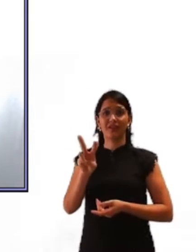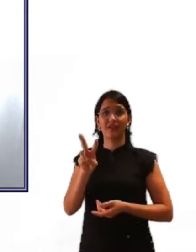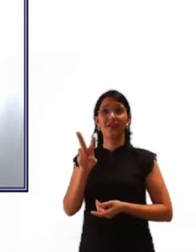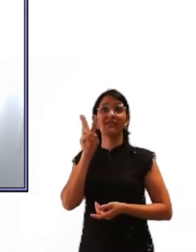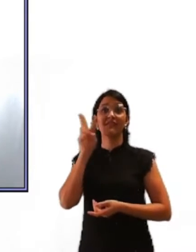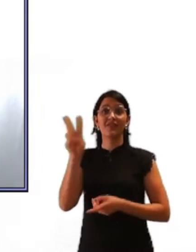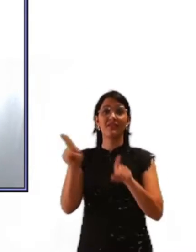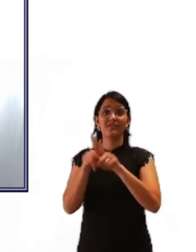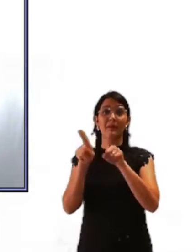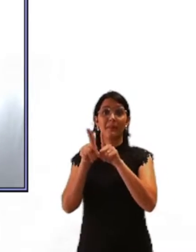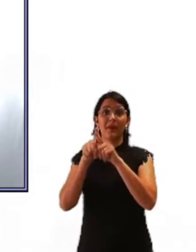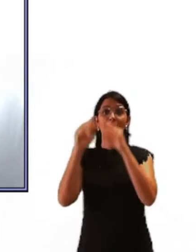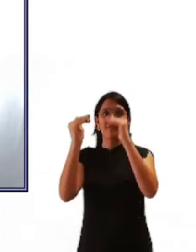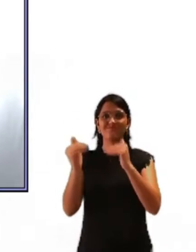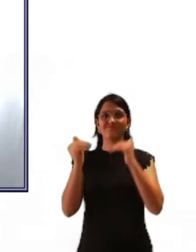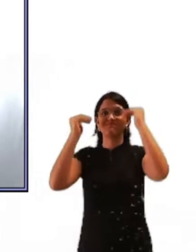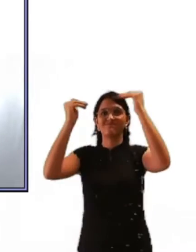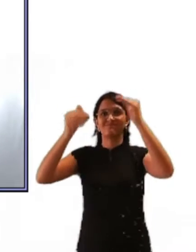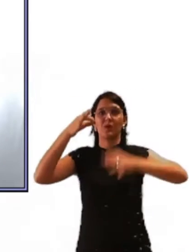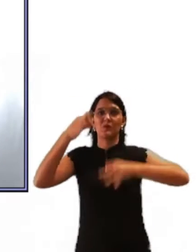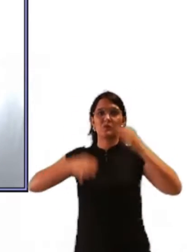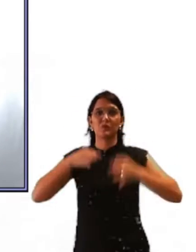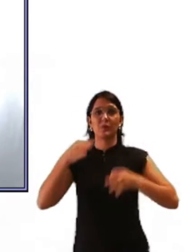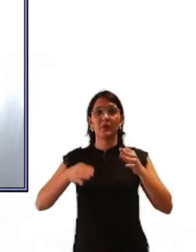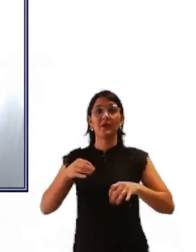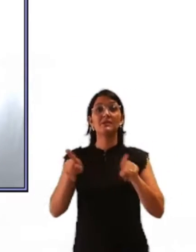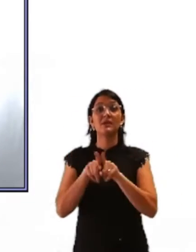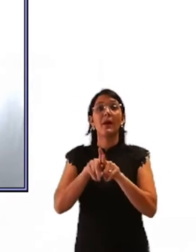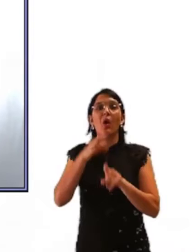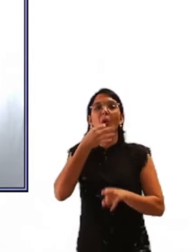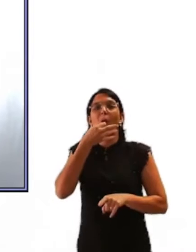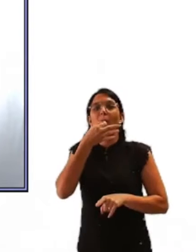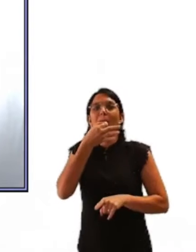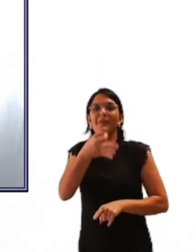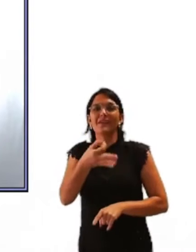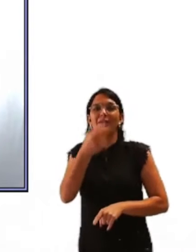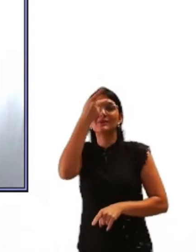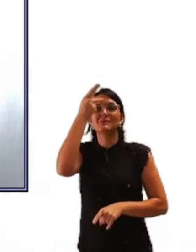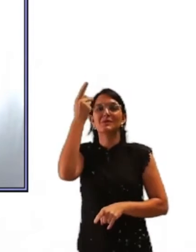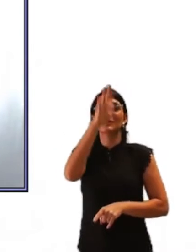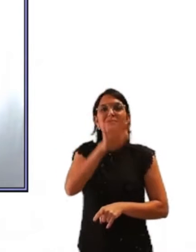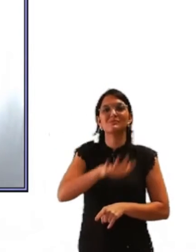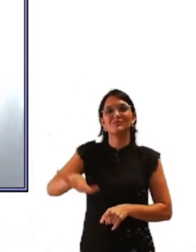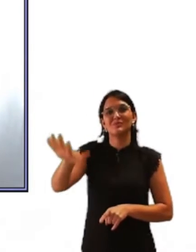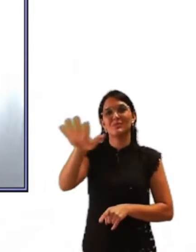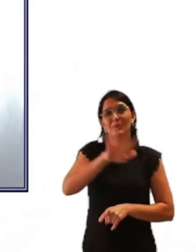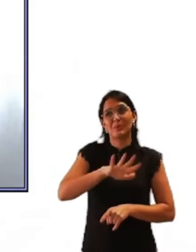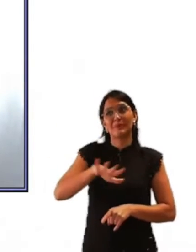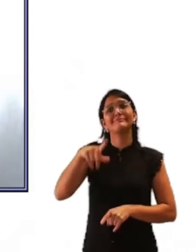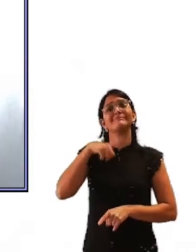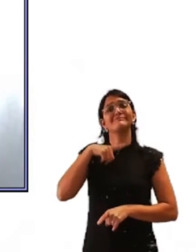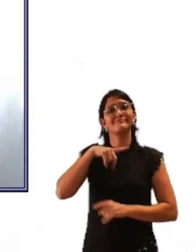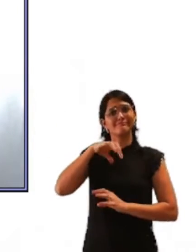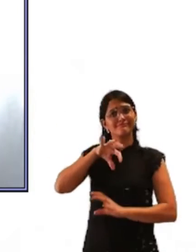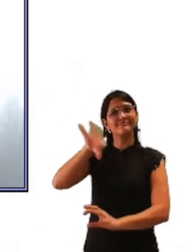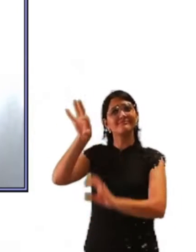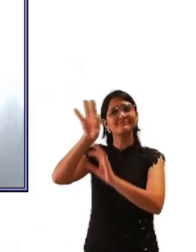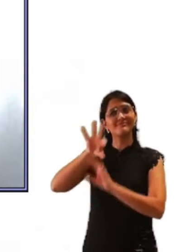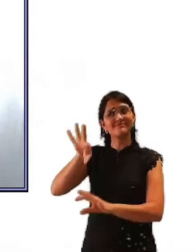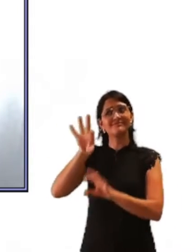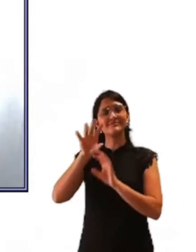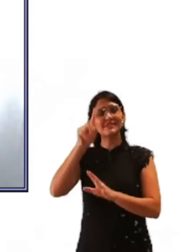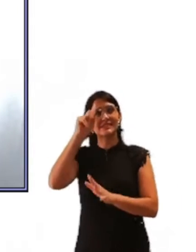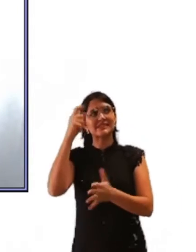tribunais superiores, é opinião pública. Opinião pública influencia a tomada de decisão